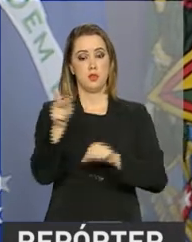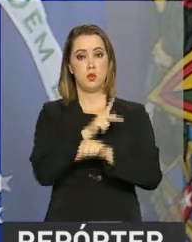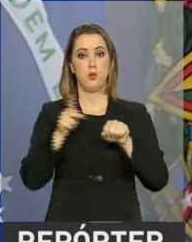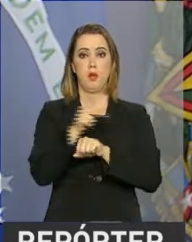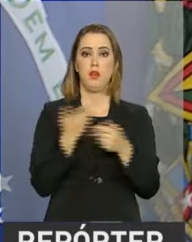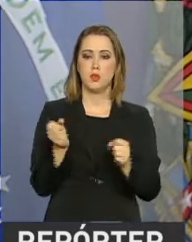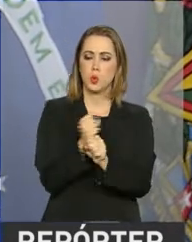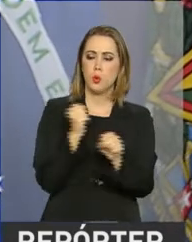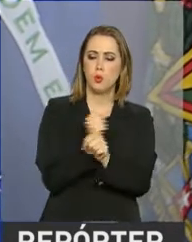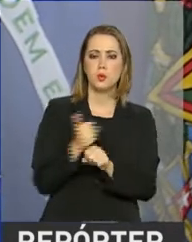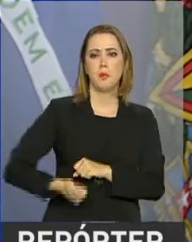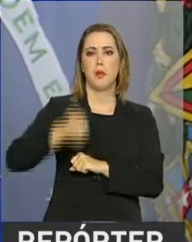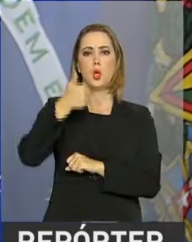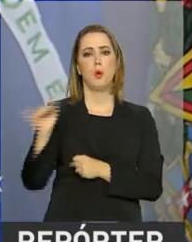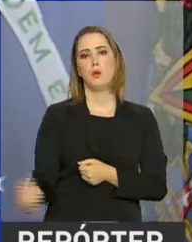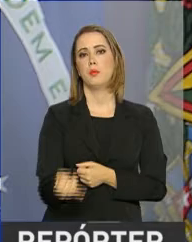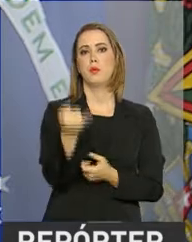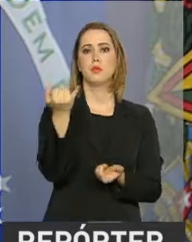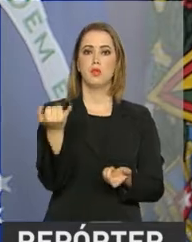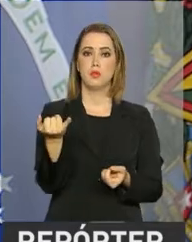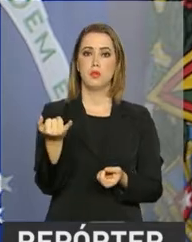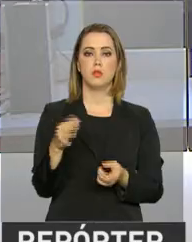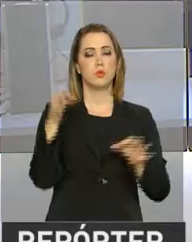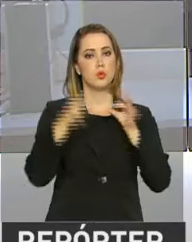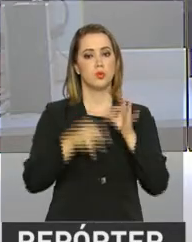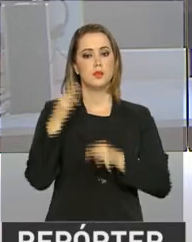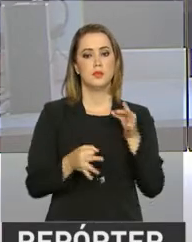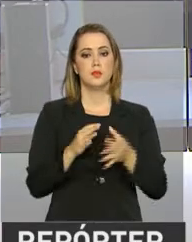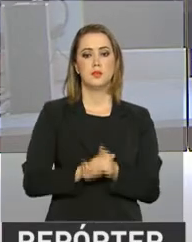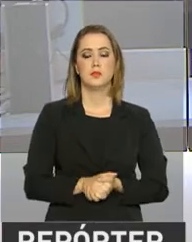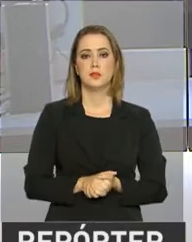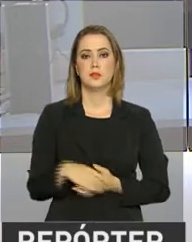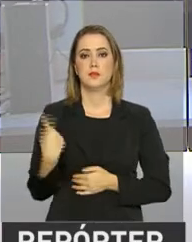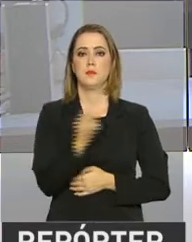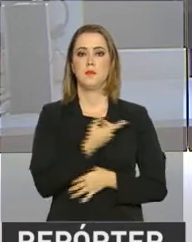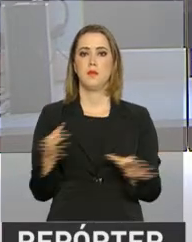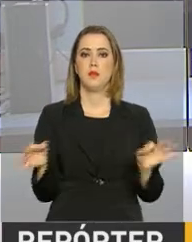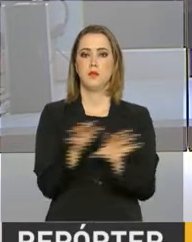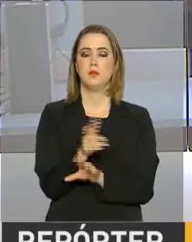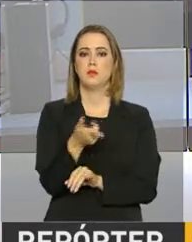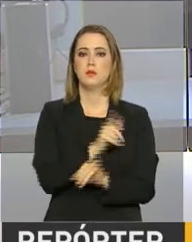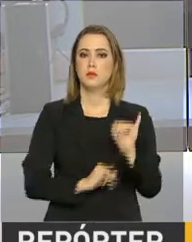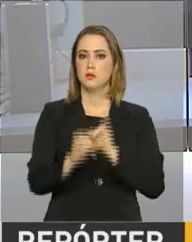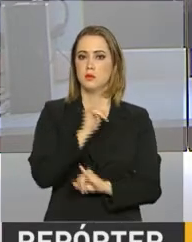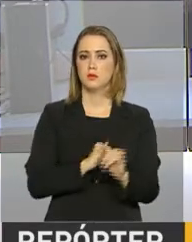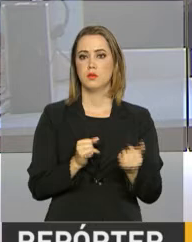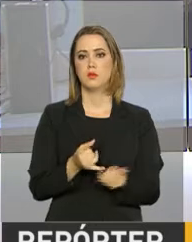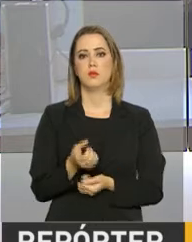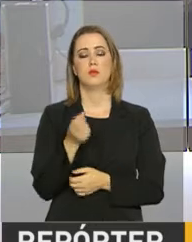construir no brasil com mais oportunidades um brasil mais justo nós ficamos por aqui voltamos a qualquer momento com outras